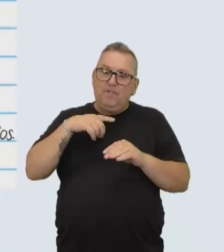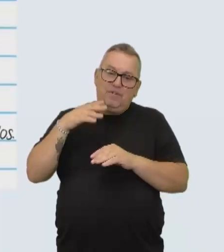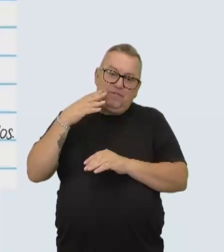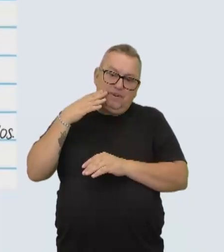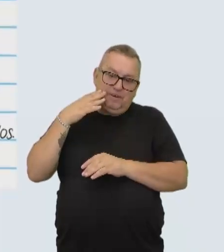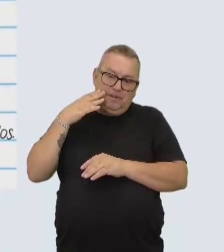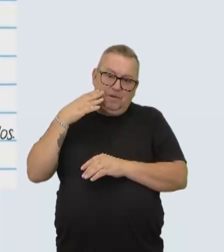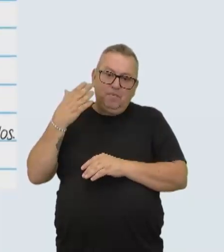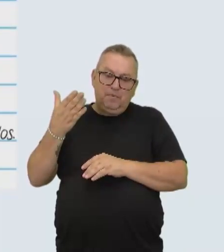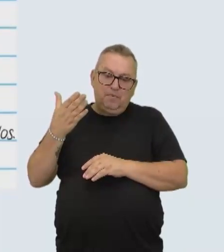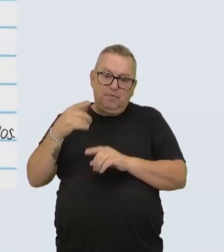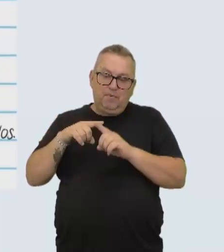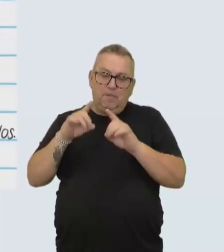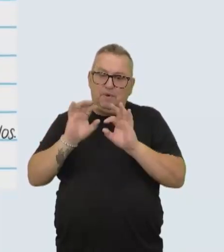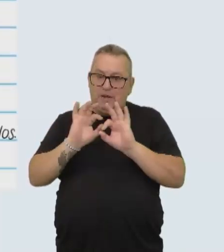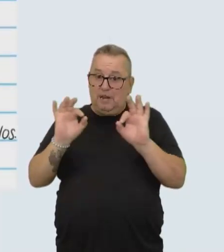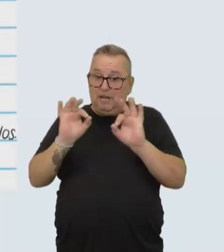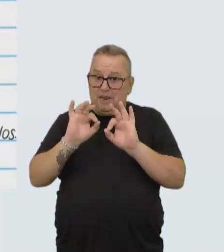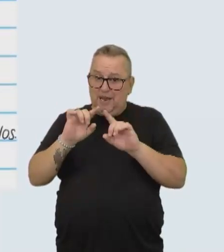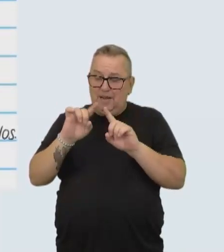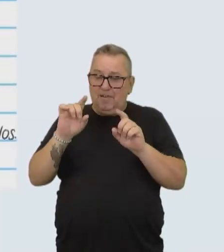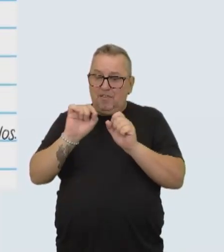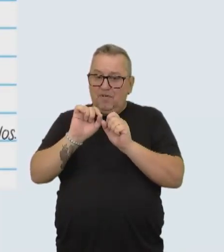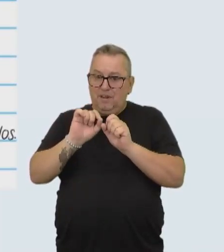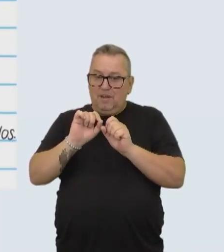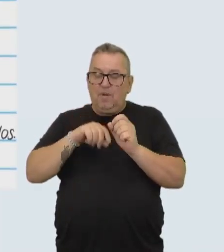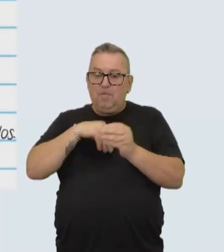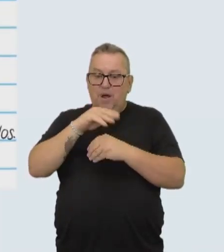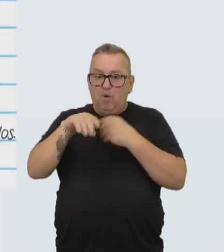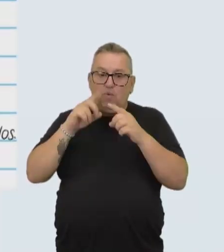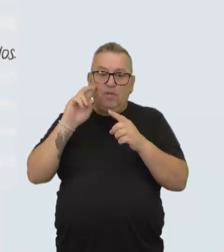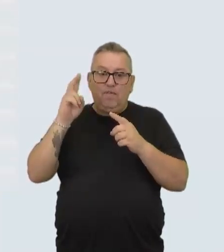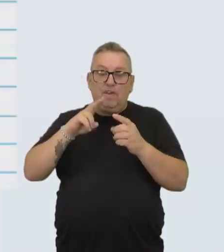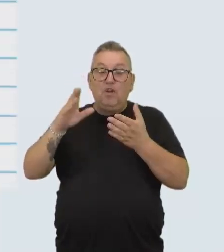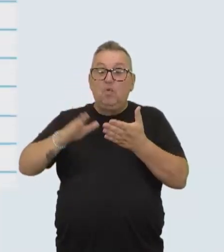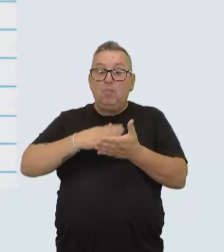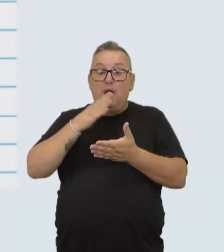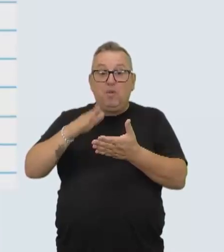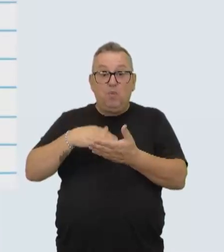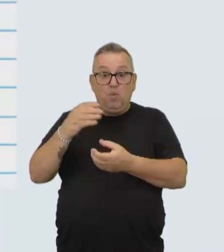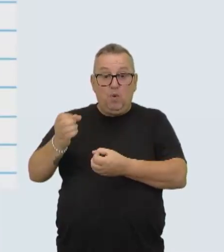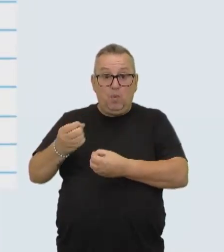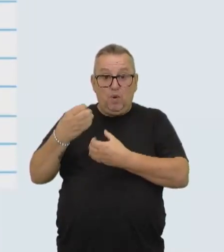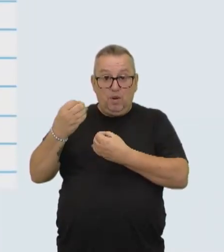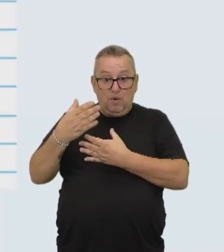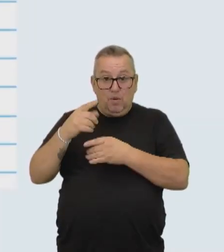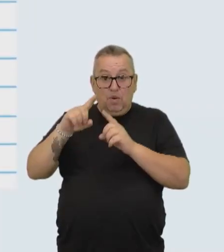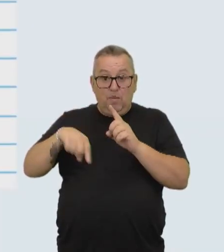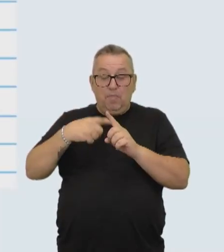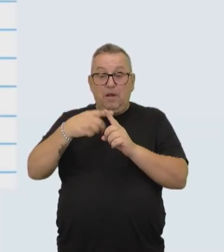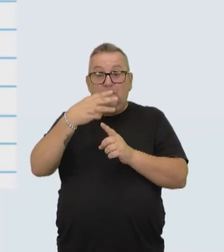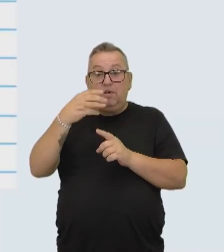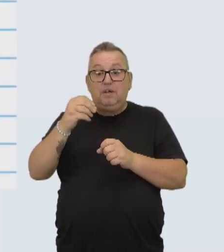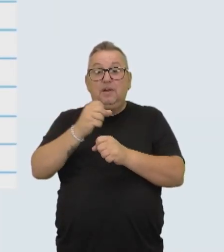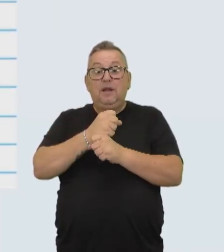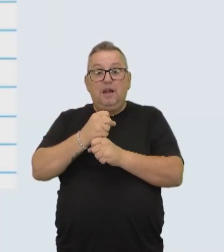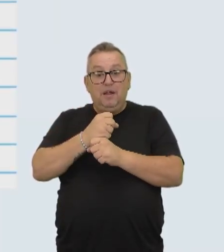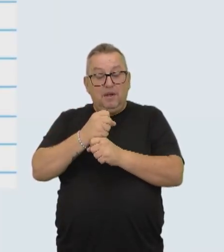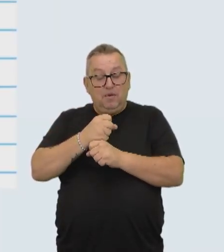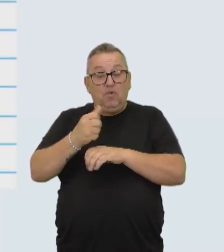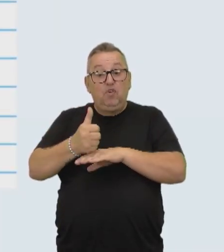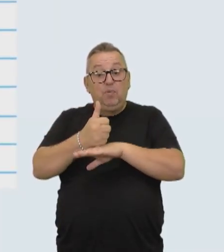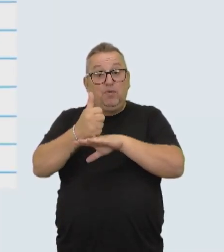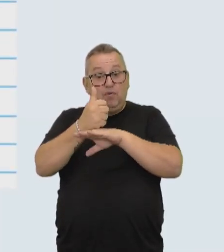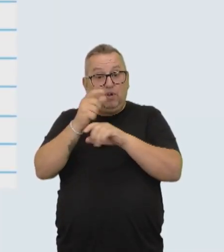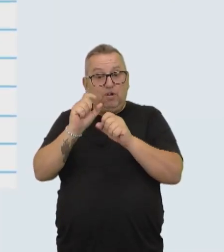os feldispáticos e nada de pagar um micáceo. Consulte o Manual Técnico. Ele é fruto do trabalho de mais de 30 anos dos profissionais